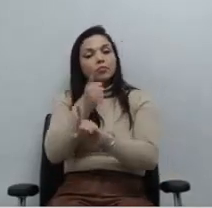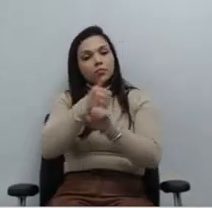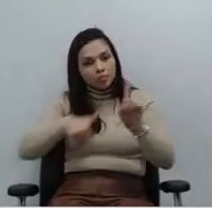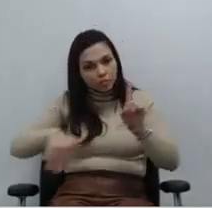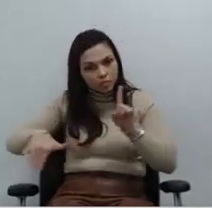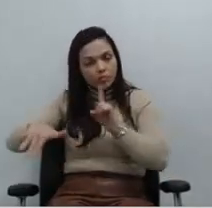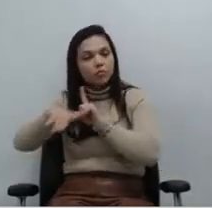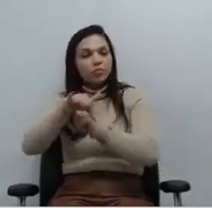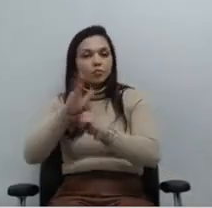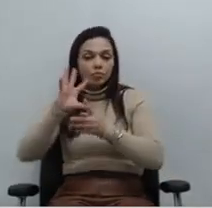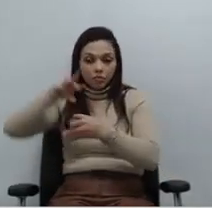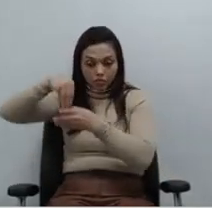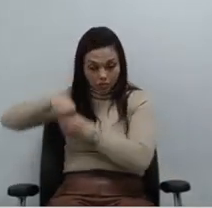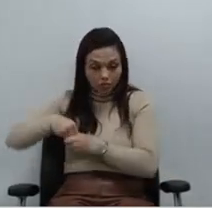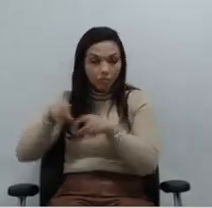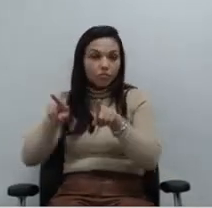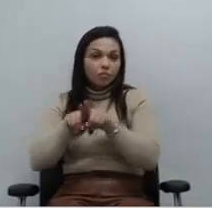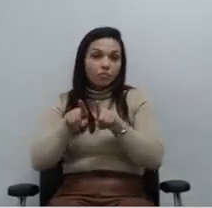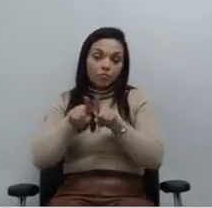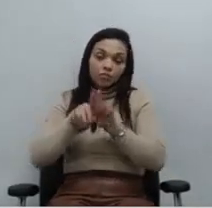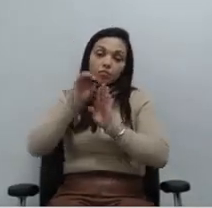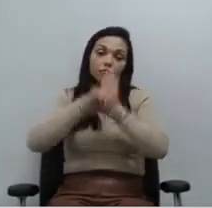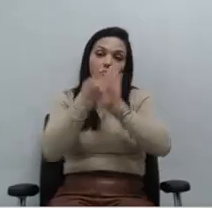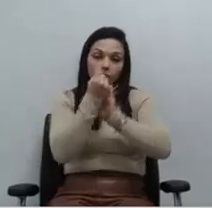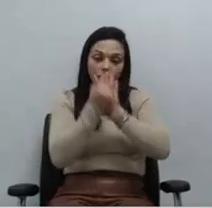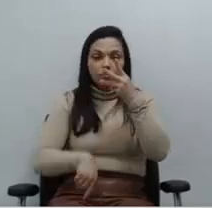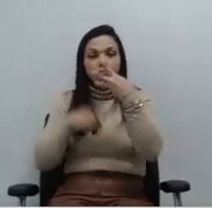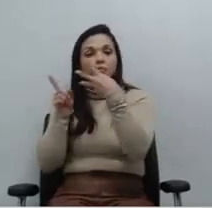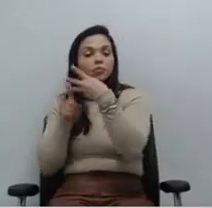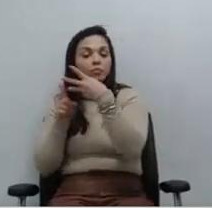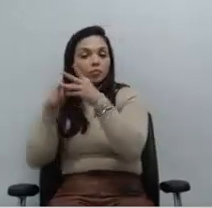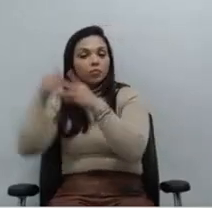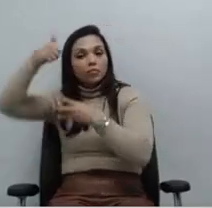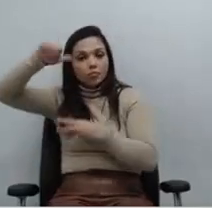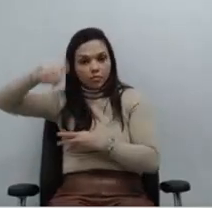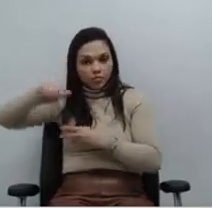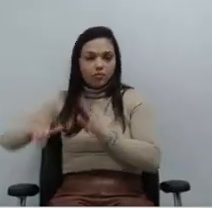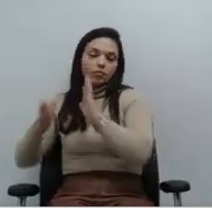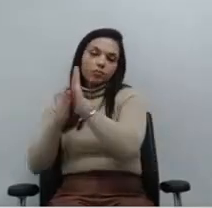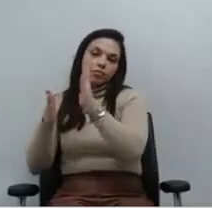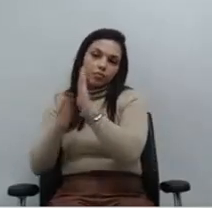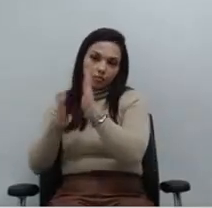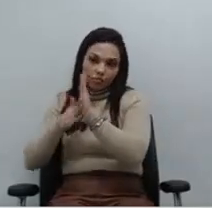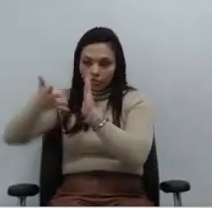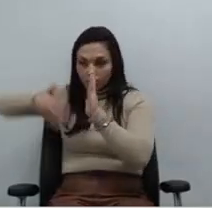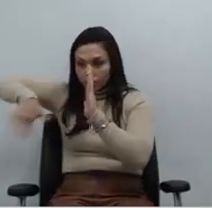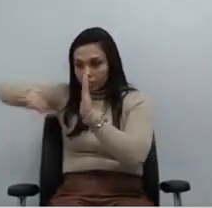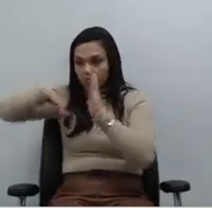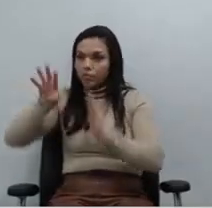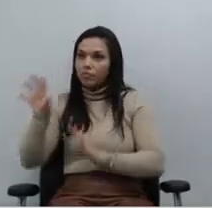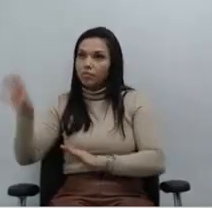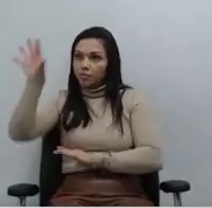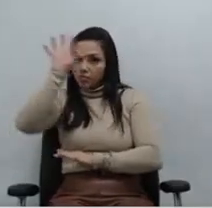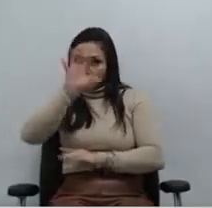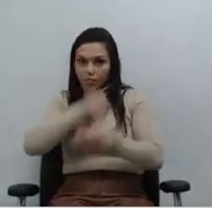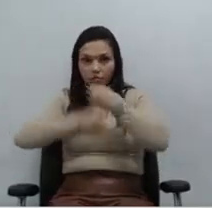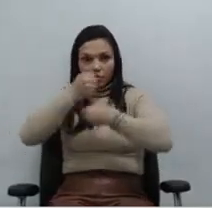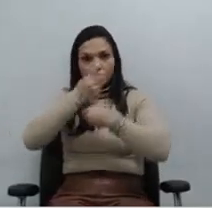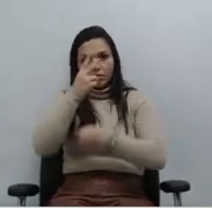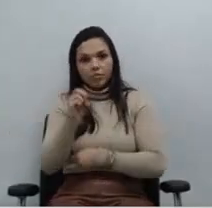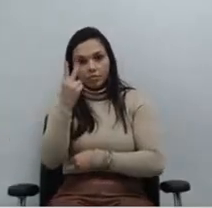interna na discussão da proposta orçamentária. 3. Análise das informações da proposta do orçamento setorial no exercício de 2025 e